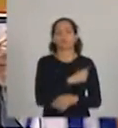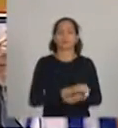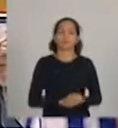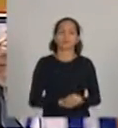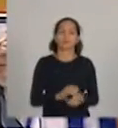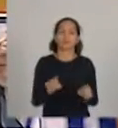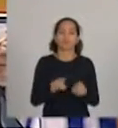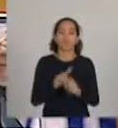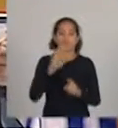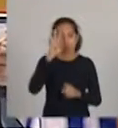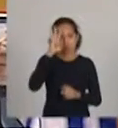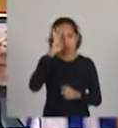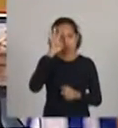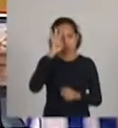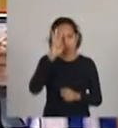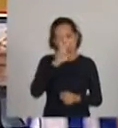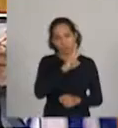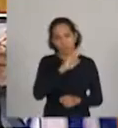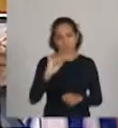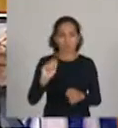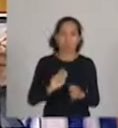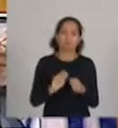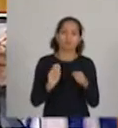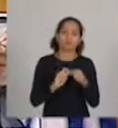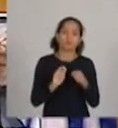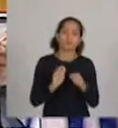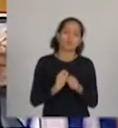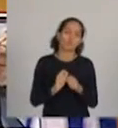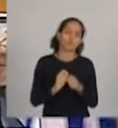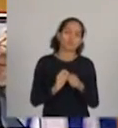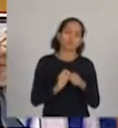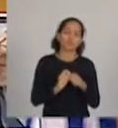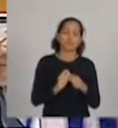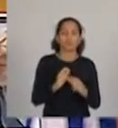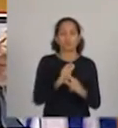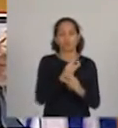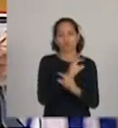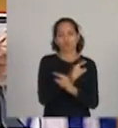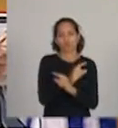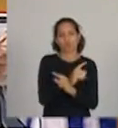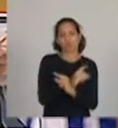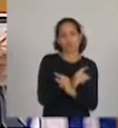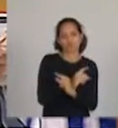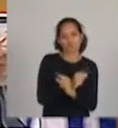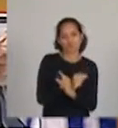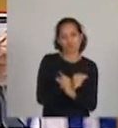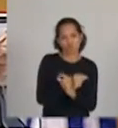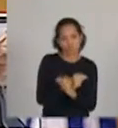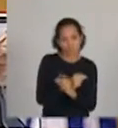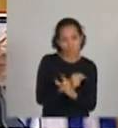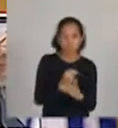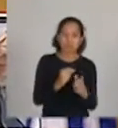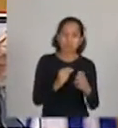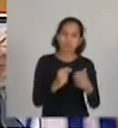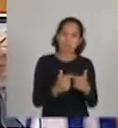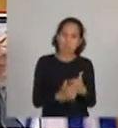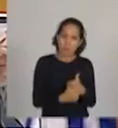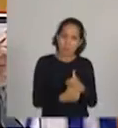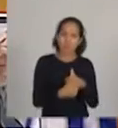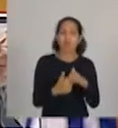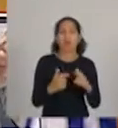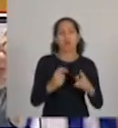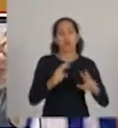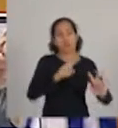na quarta-feira será feito um tuitaço pelos profissionais de comunicação, com uso de hashtag